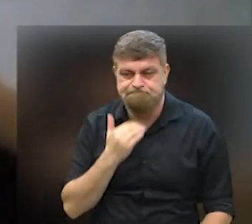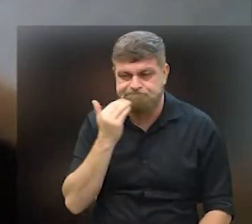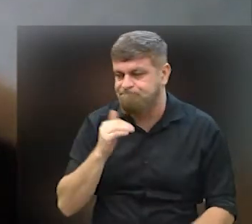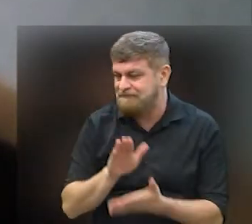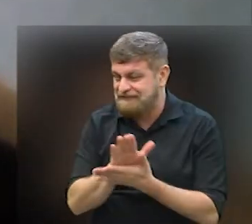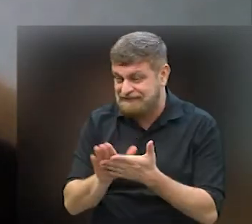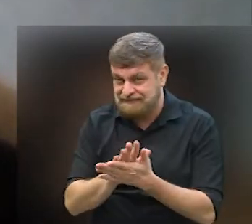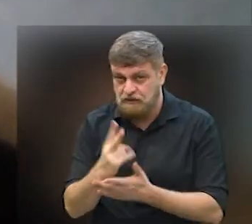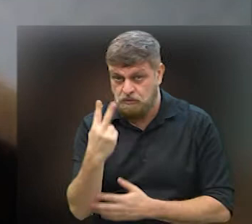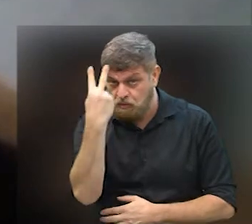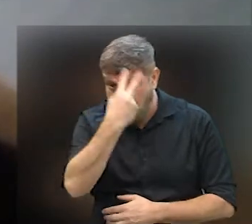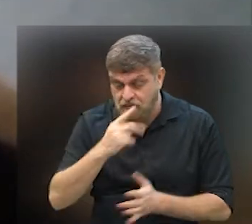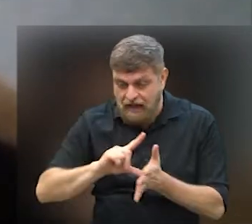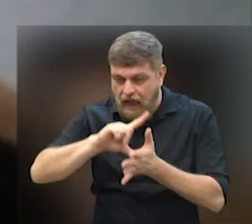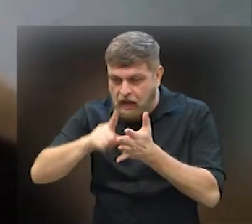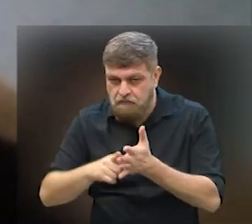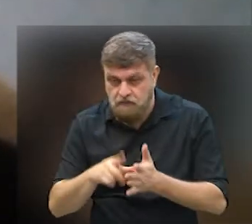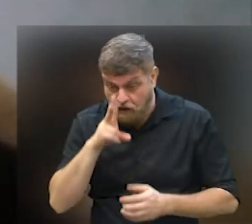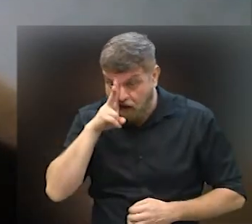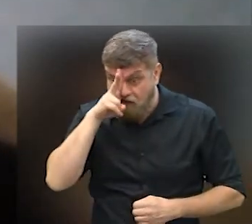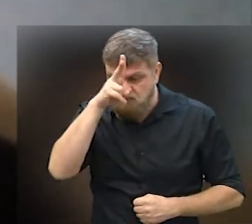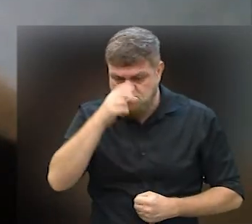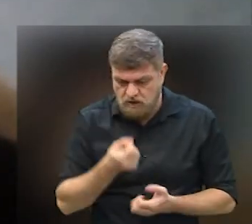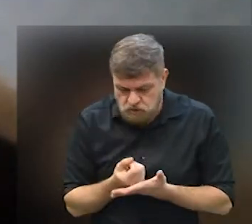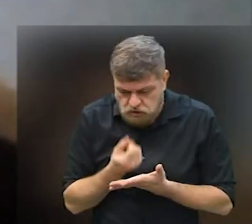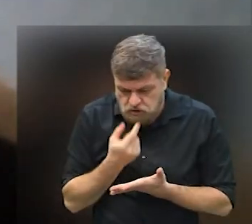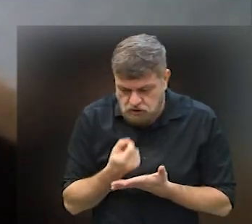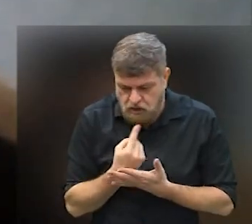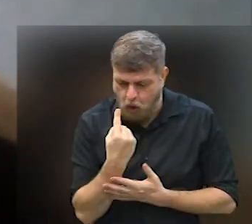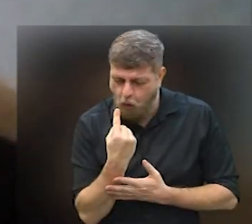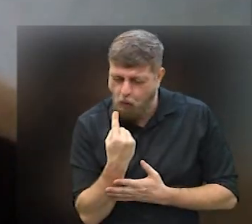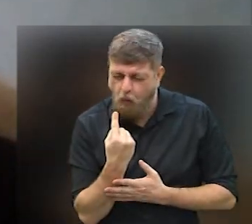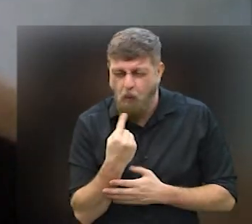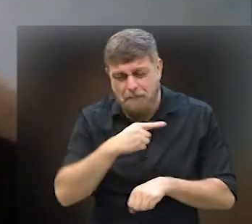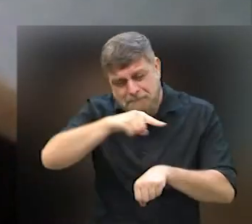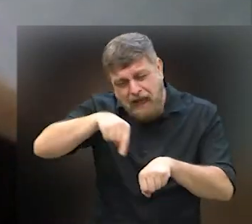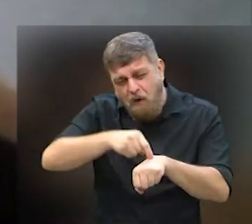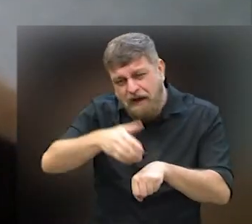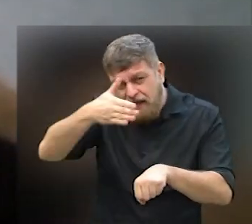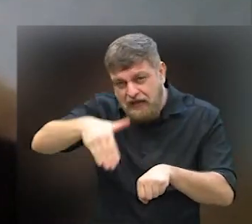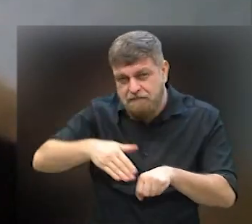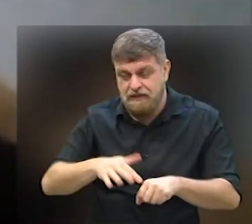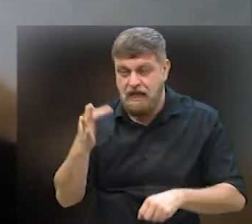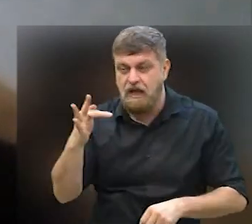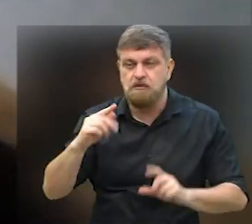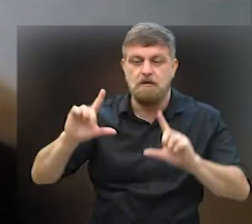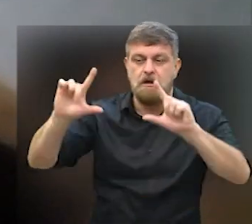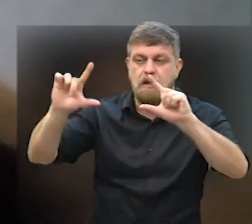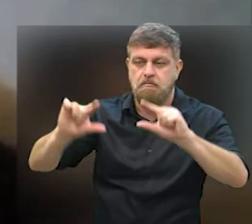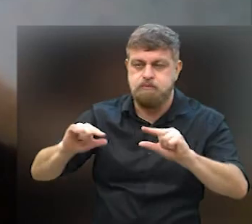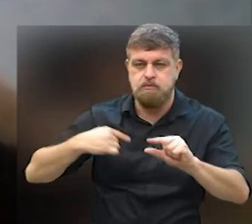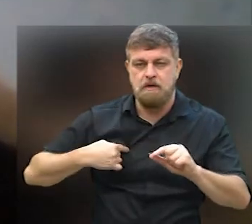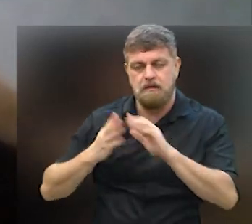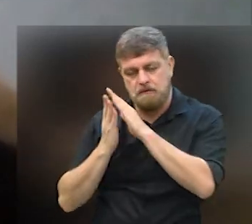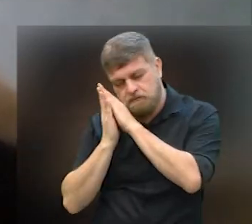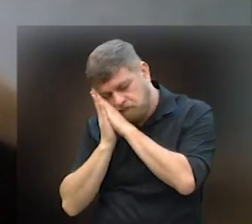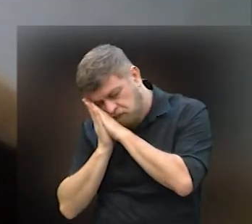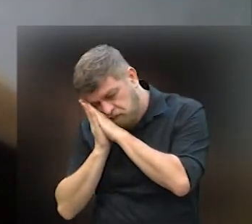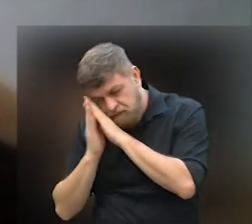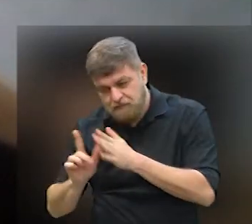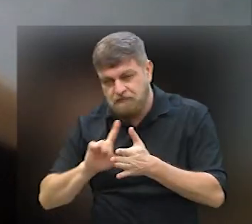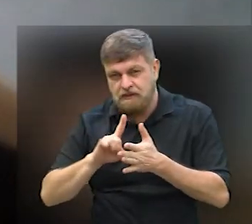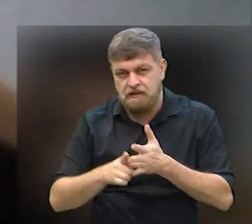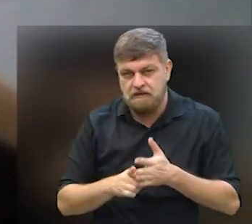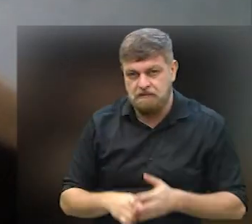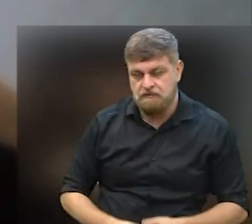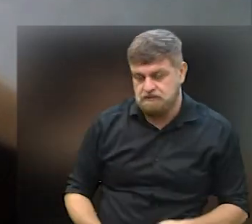serviu, 2 horas depois tomei um mais potente, e aí 1h30 parou a dor. Eu consegui dormir. Na manhã seguinte, nós